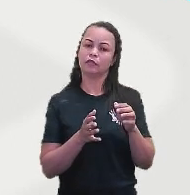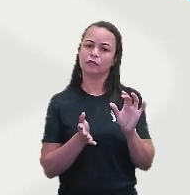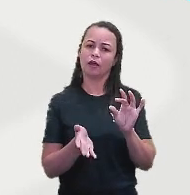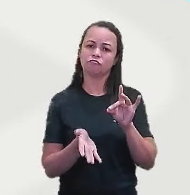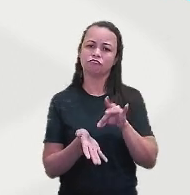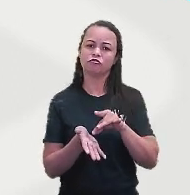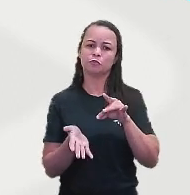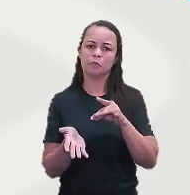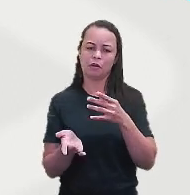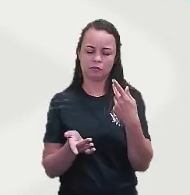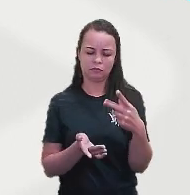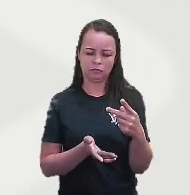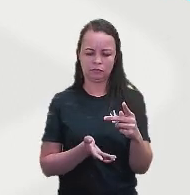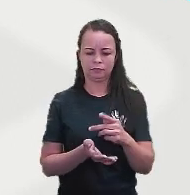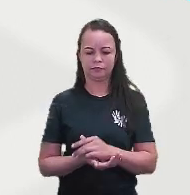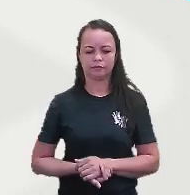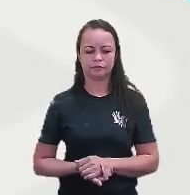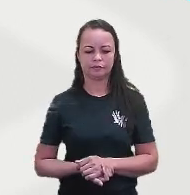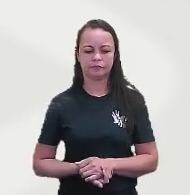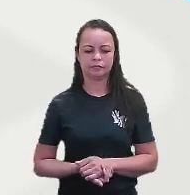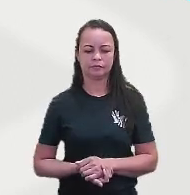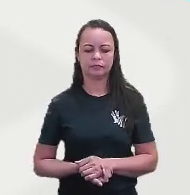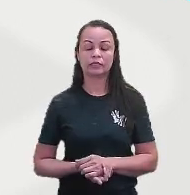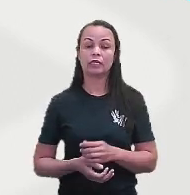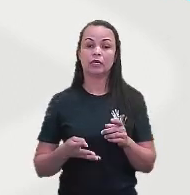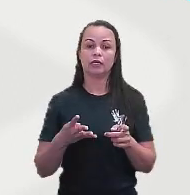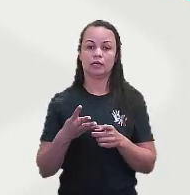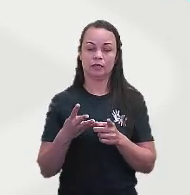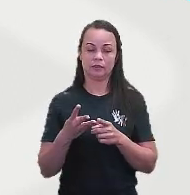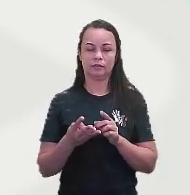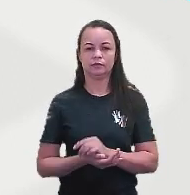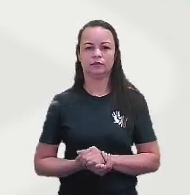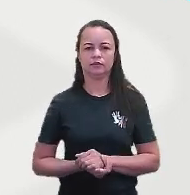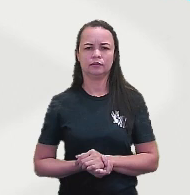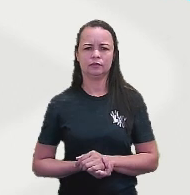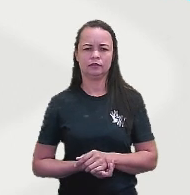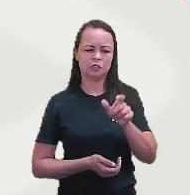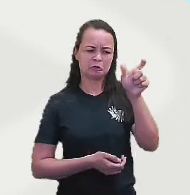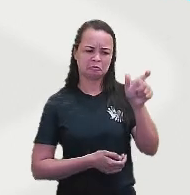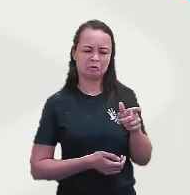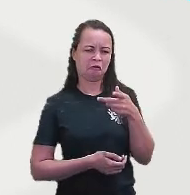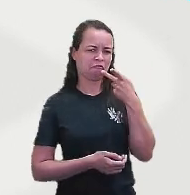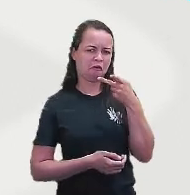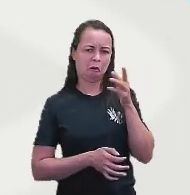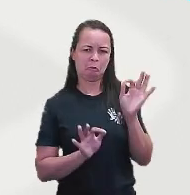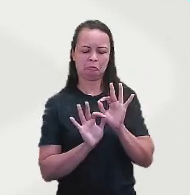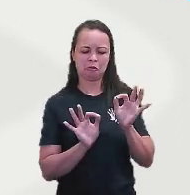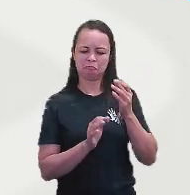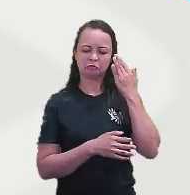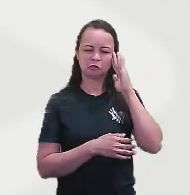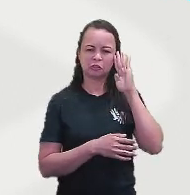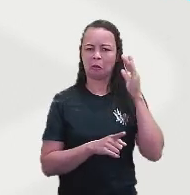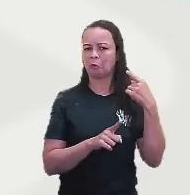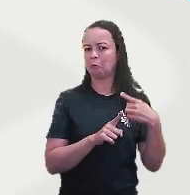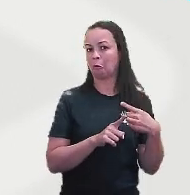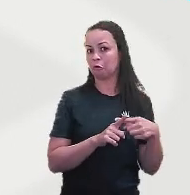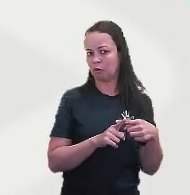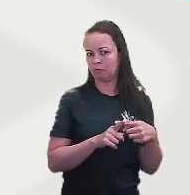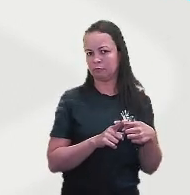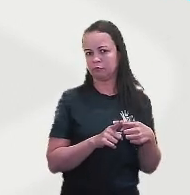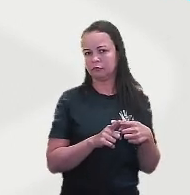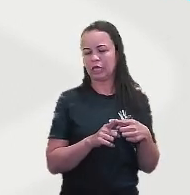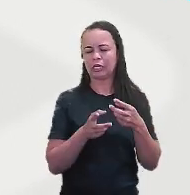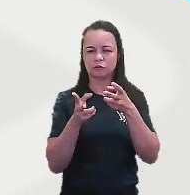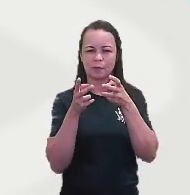afirmativa, declarativa aí. E por último, ninguém falou, não se sabe porquê. E aí a gente percebe que realmente é a letra